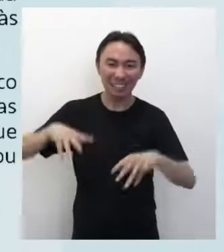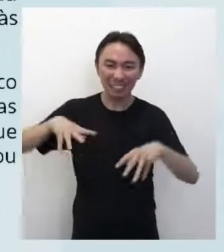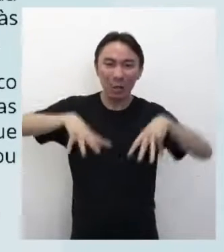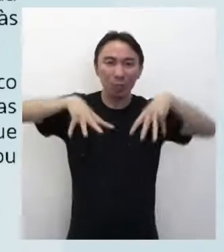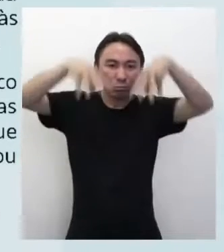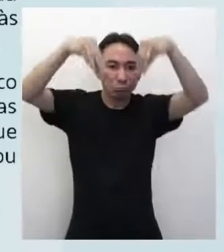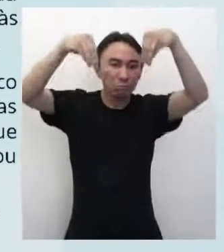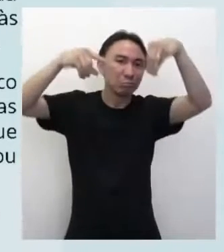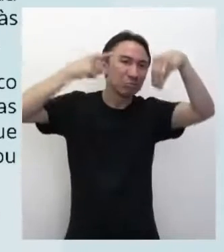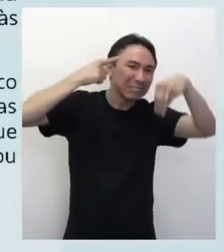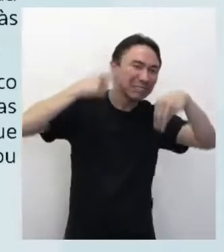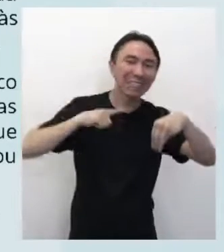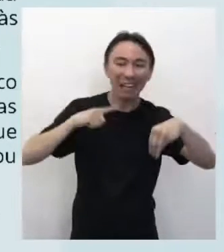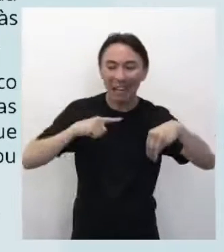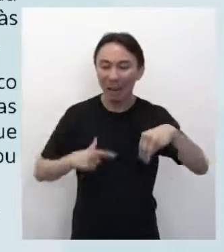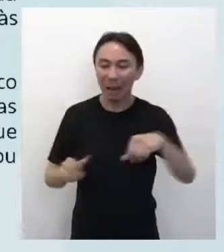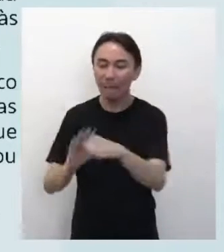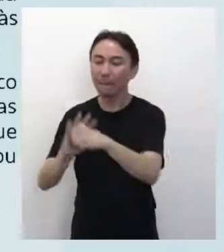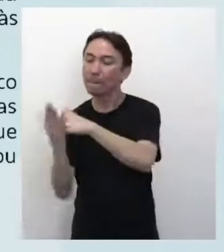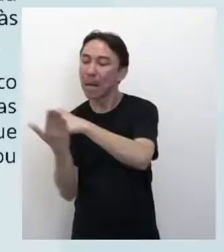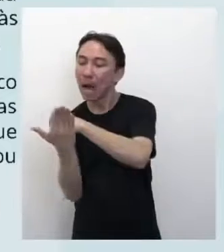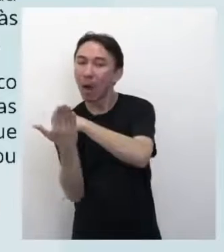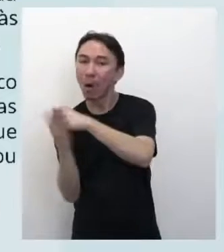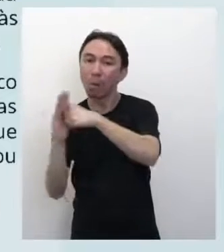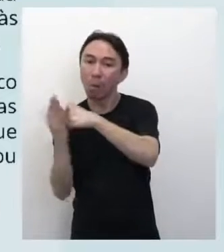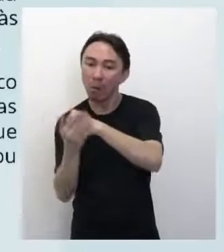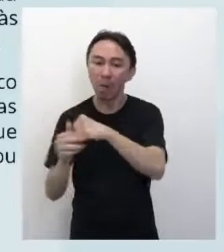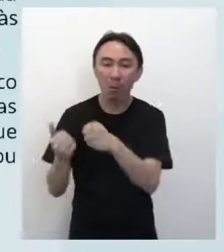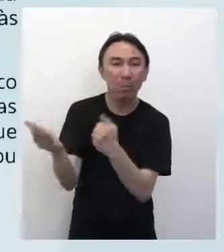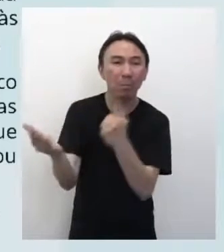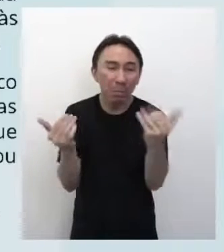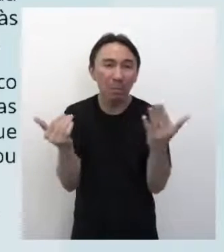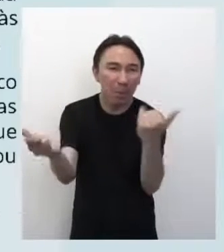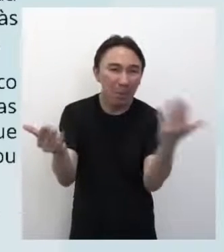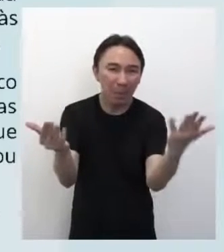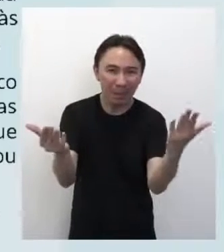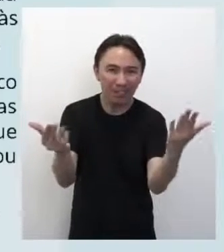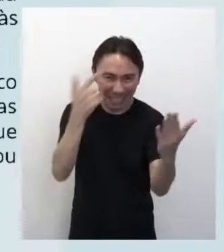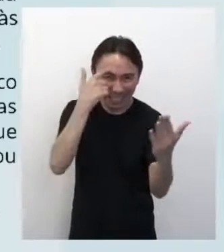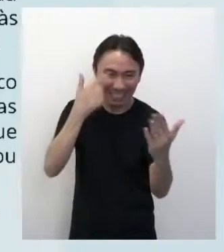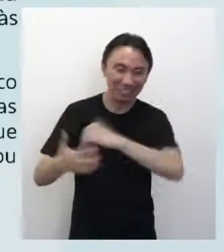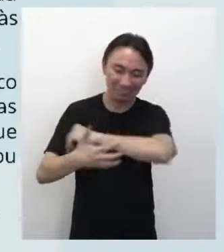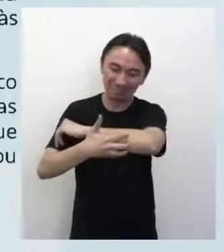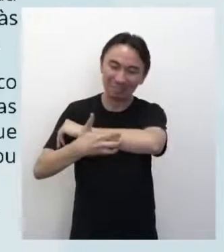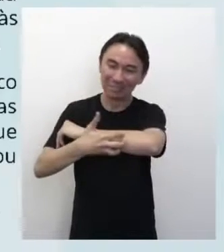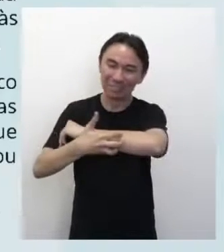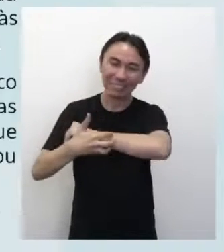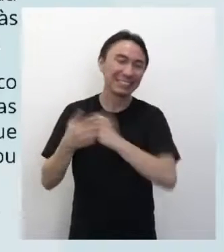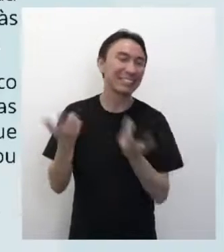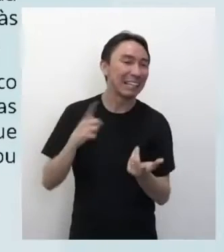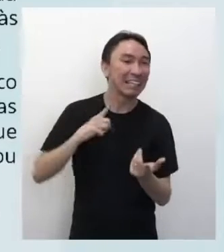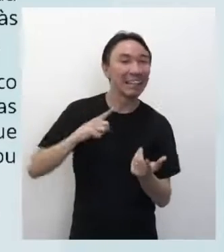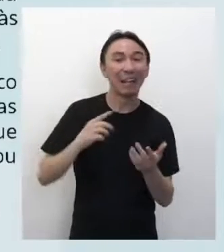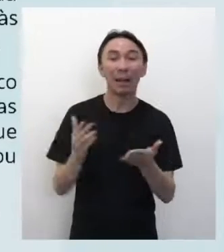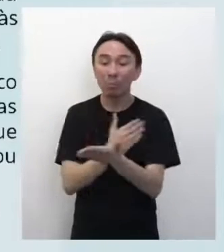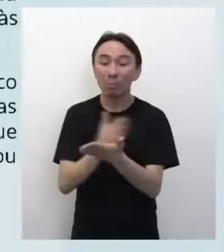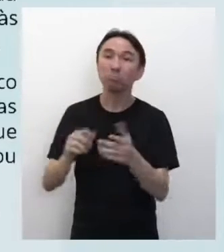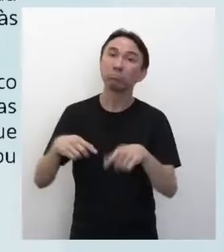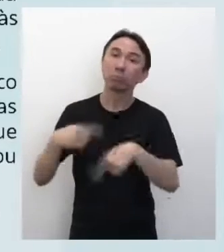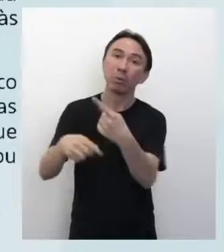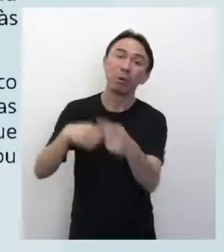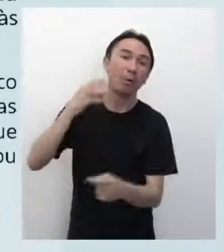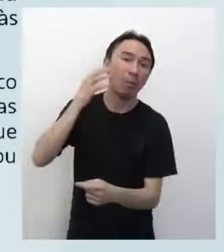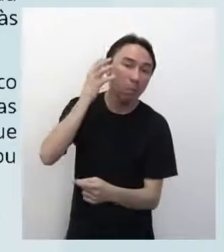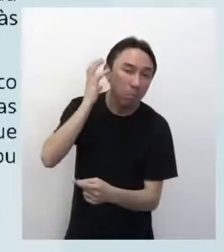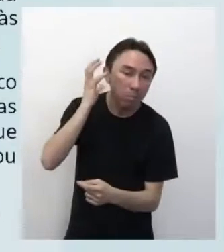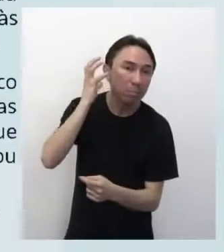bairros da periferia, sendo a única alternativa de entretenimento às camadas populares. Depois do rádio, com suas radionovelas.